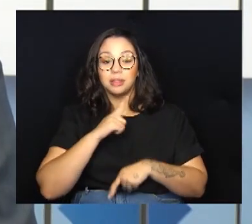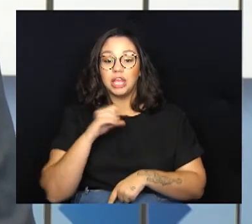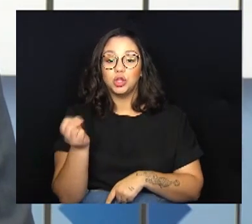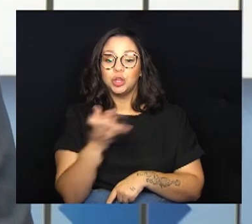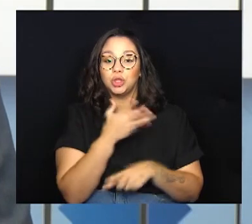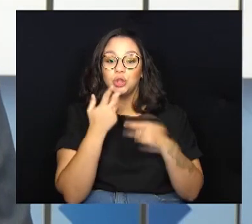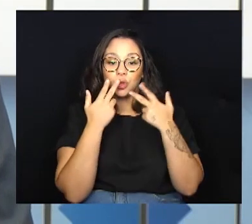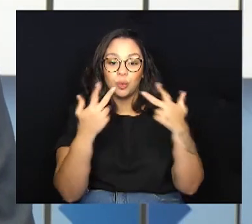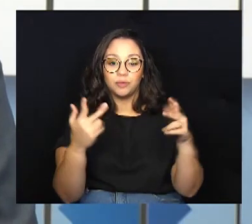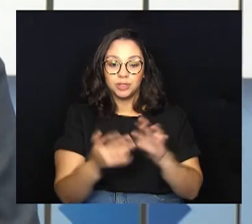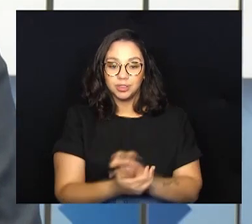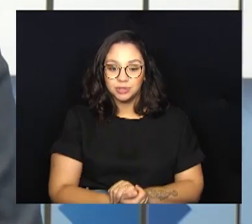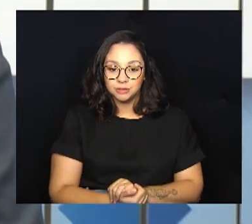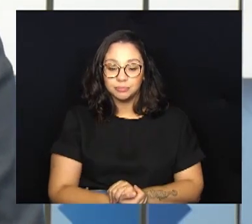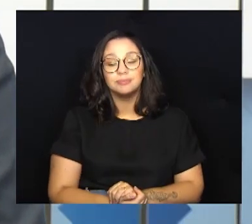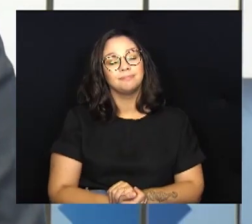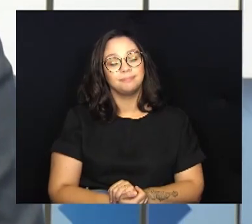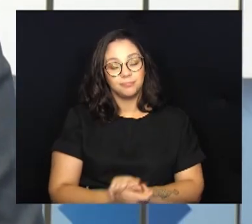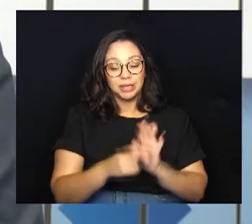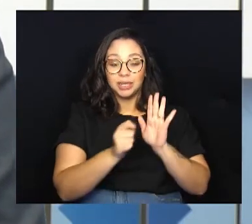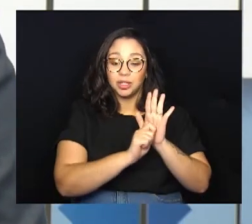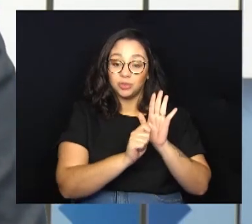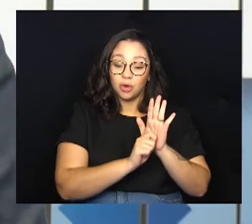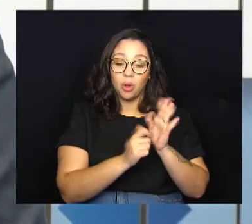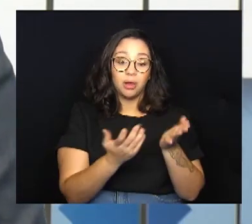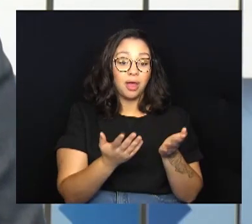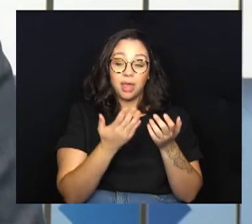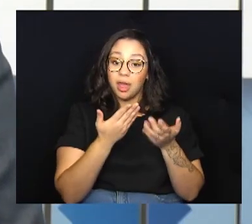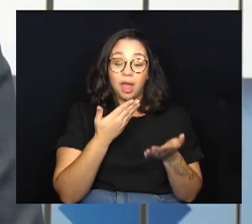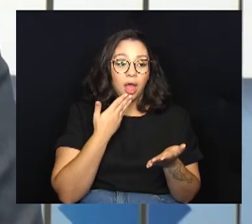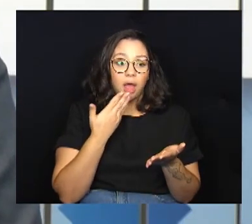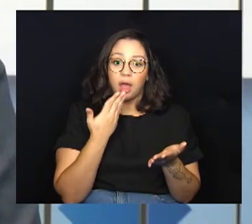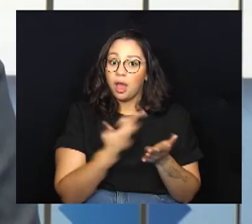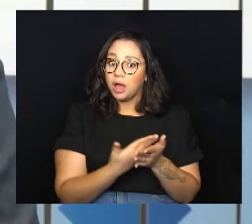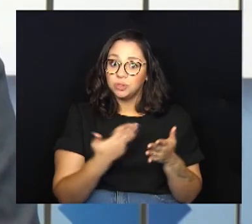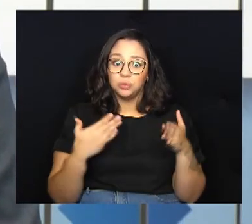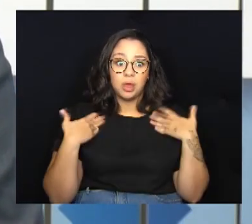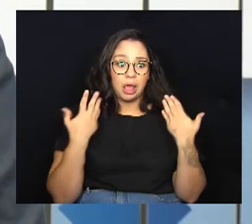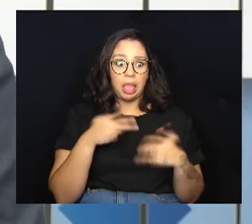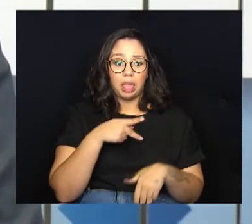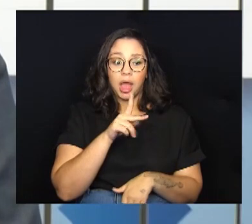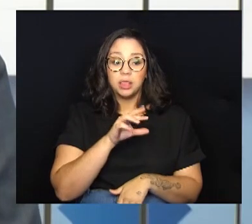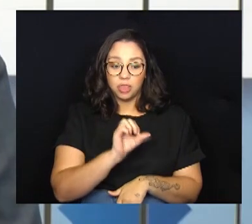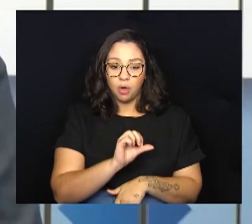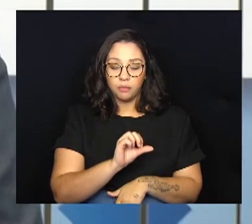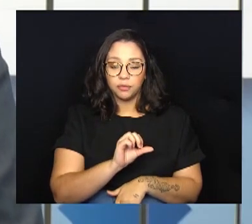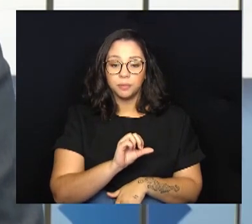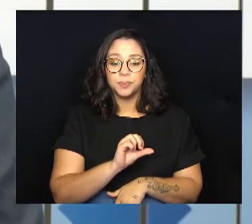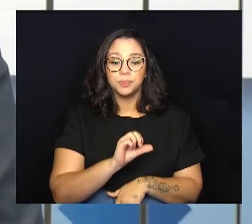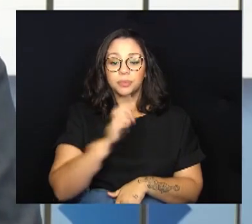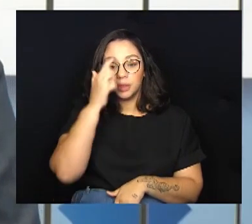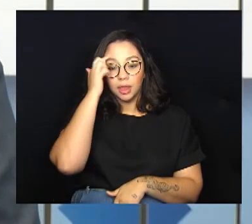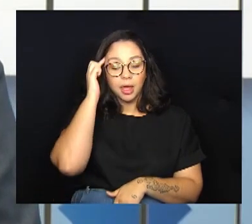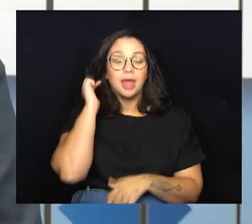a gente diz que não se deve excluir, né? O grupo de mútua ajuda, a comunidade terapêutica